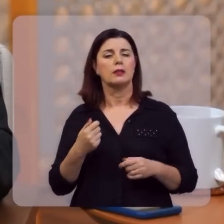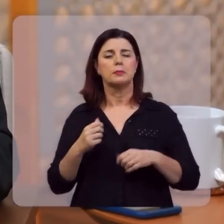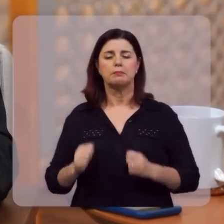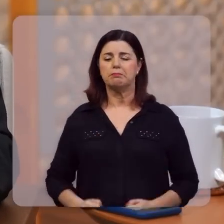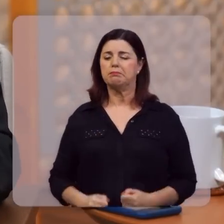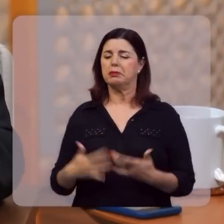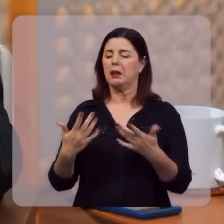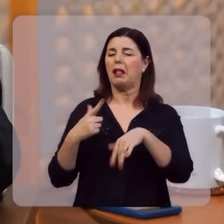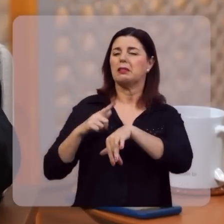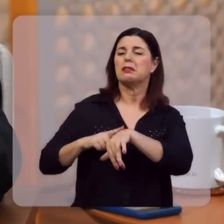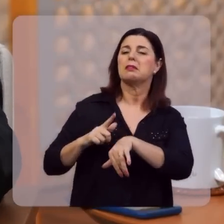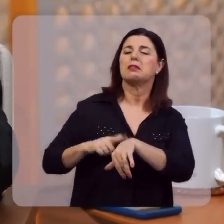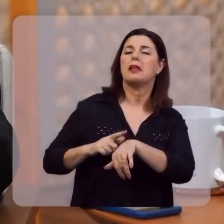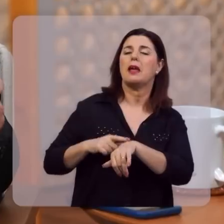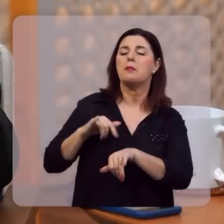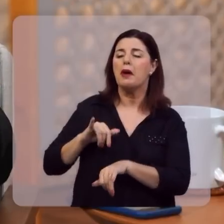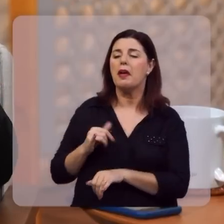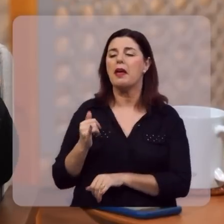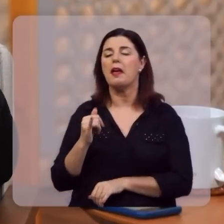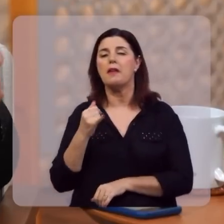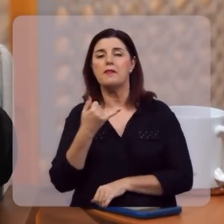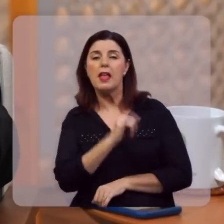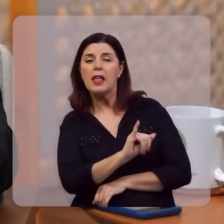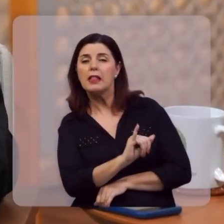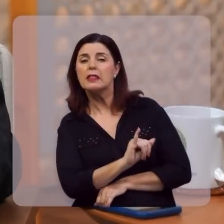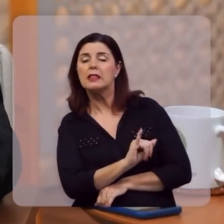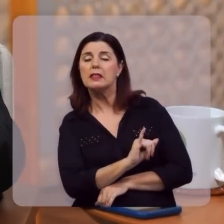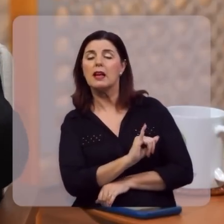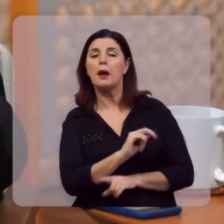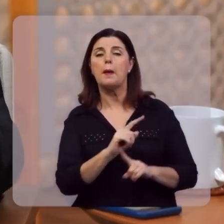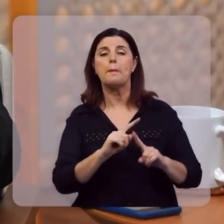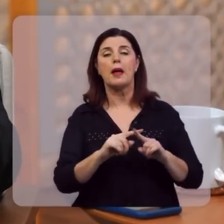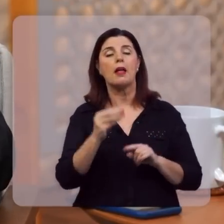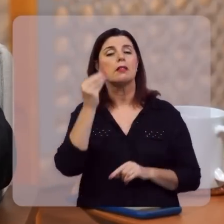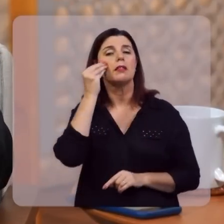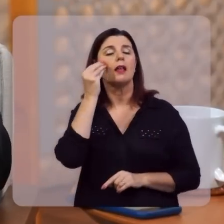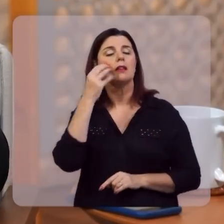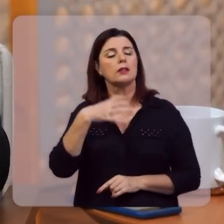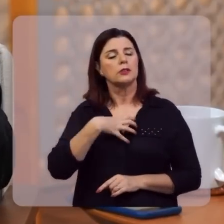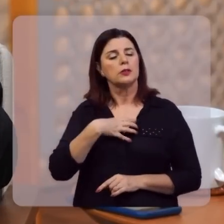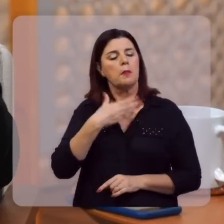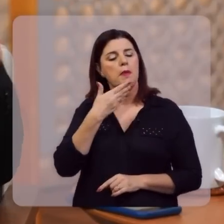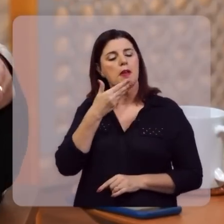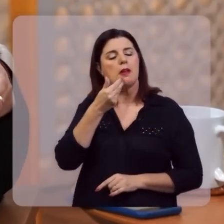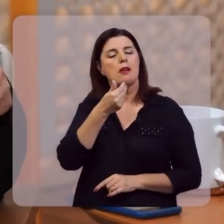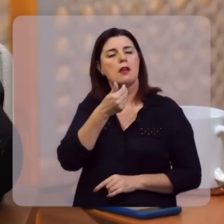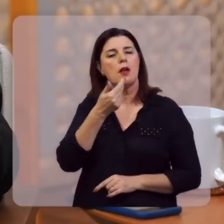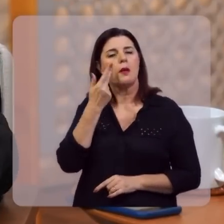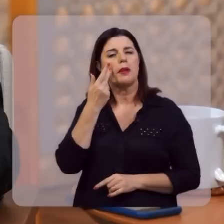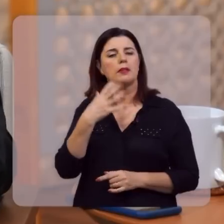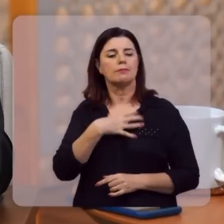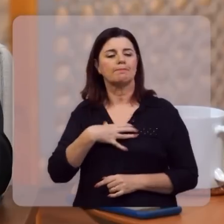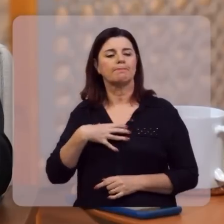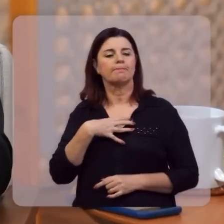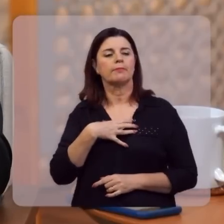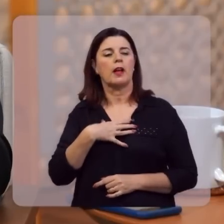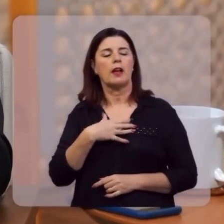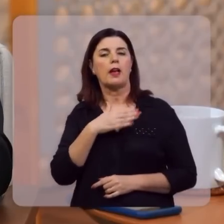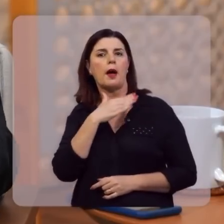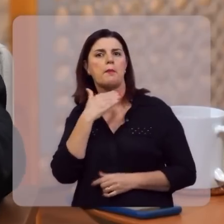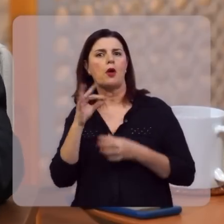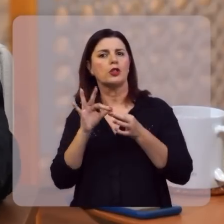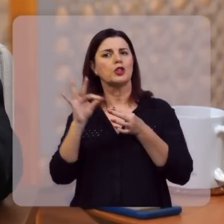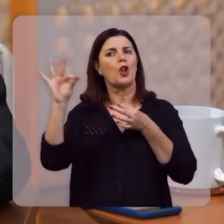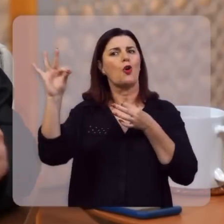nosso tempo, tentando evitá-la, e muitas das coisas que a gente faz para tentar se sentir melhor é para poder ter a sensação de que a morte ainda